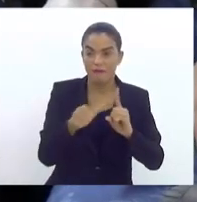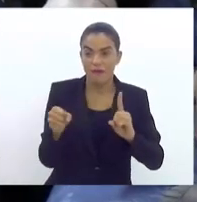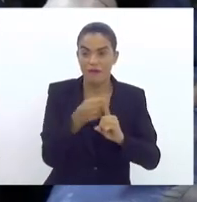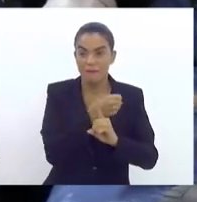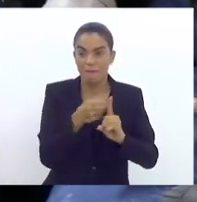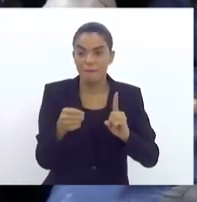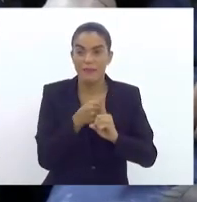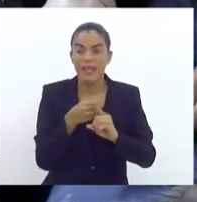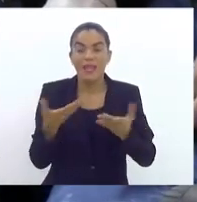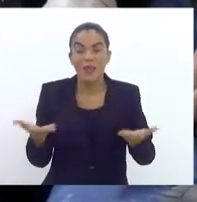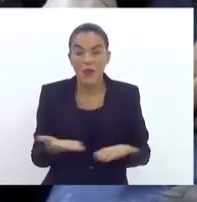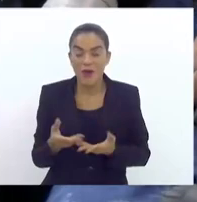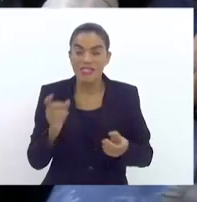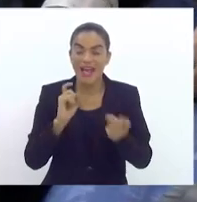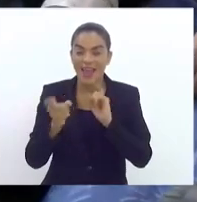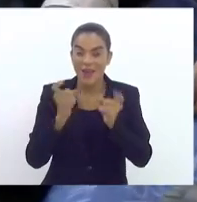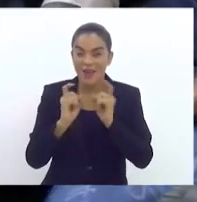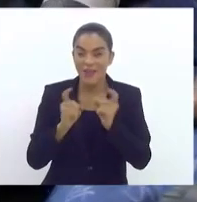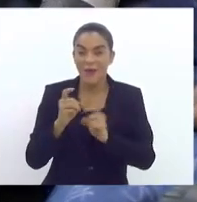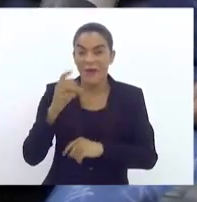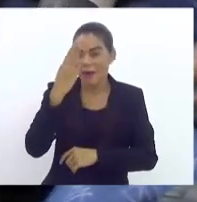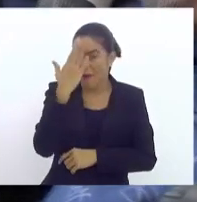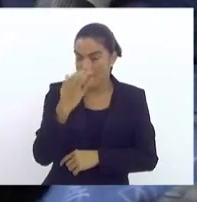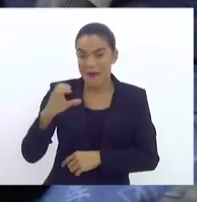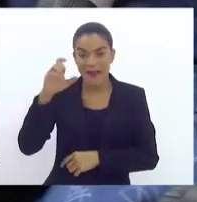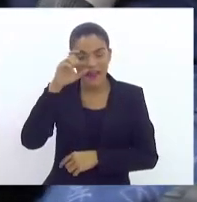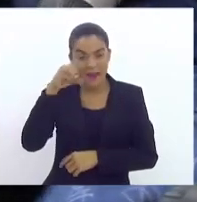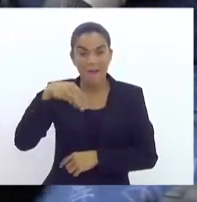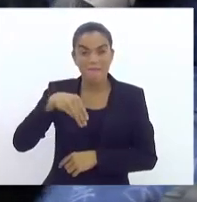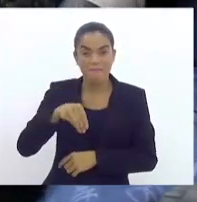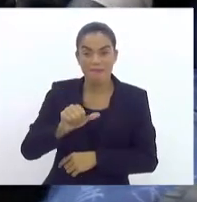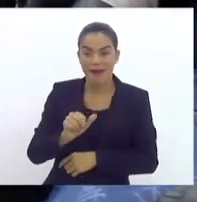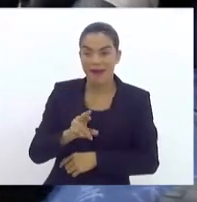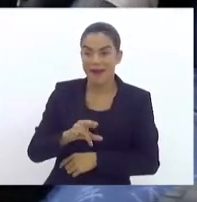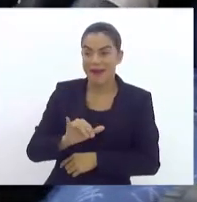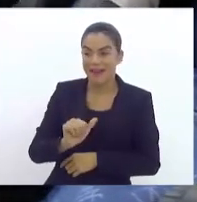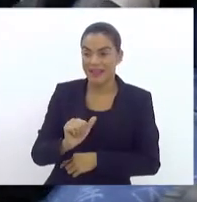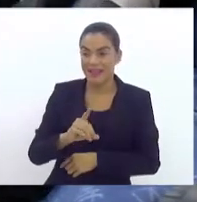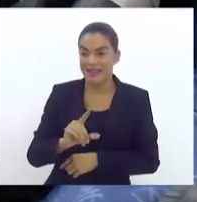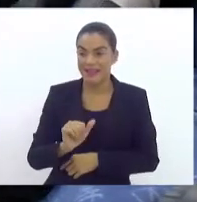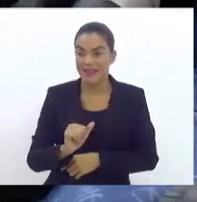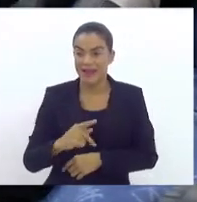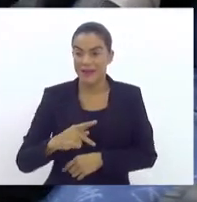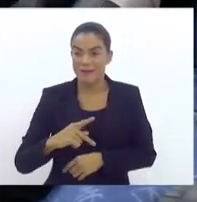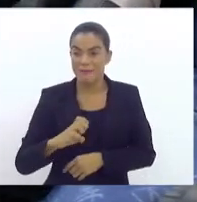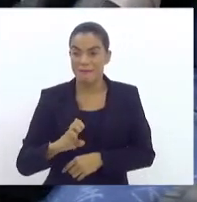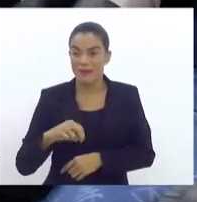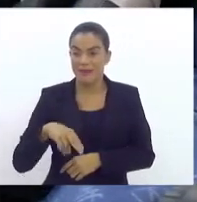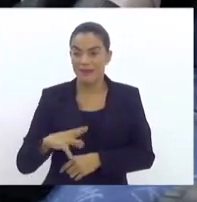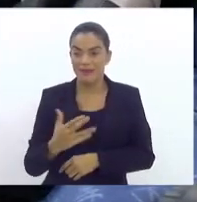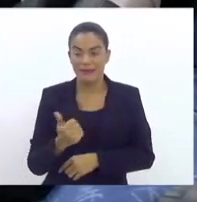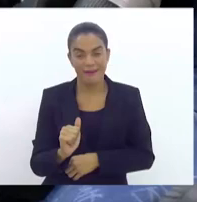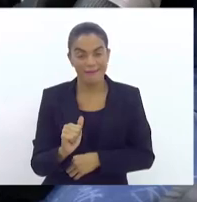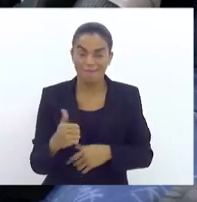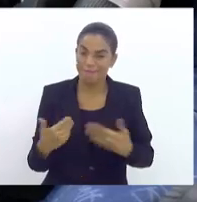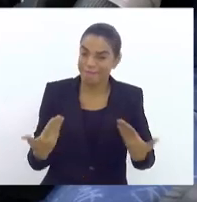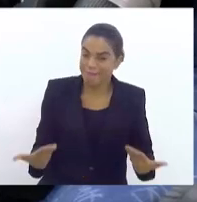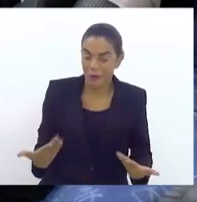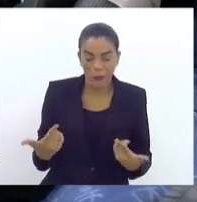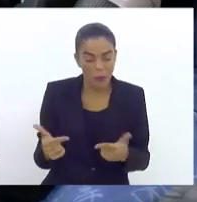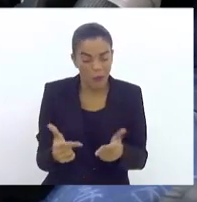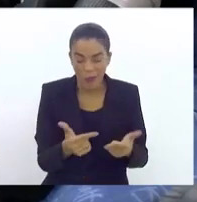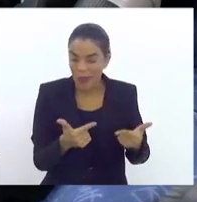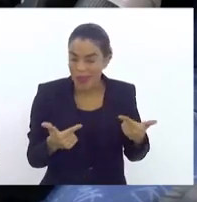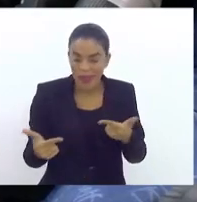é com a Maria da Penha no horário que ela determinou então assim no mês de aniversário não tem como né assim